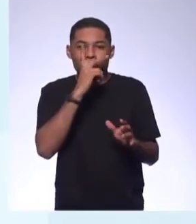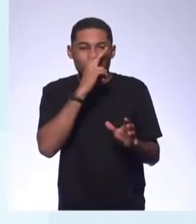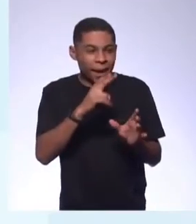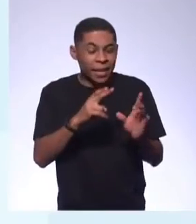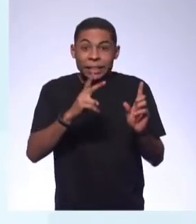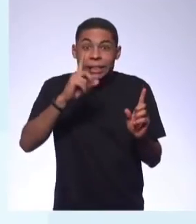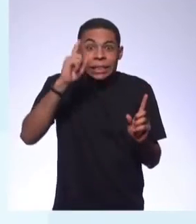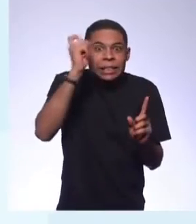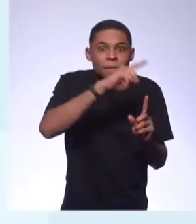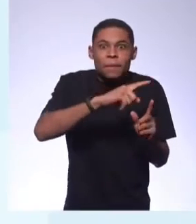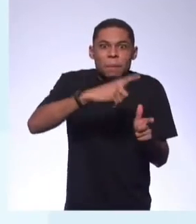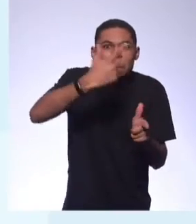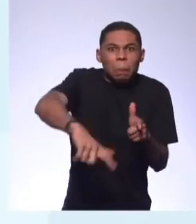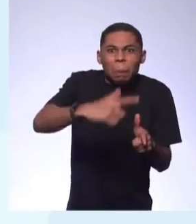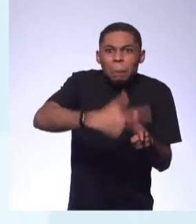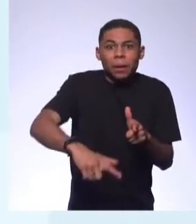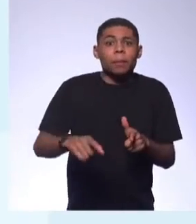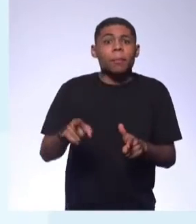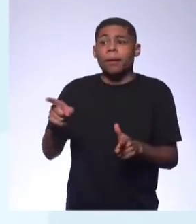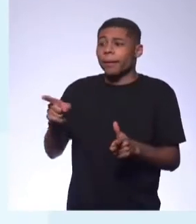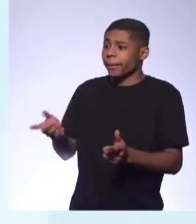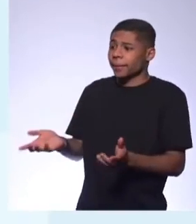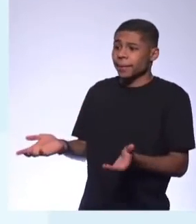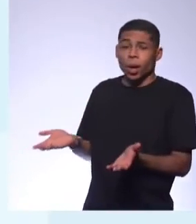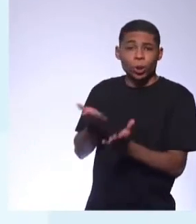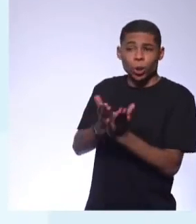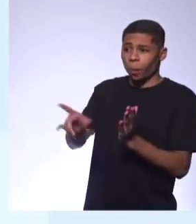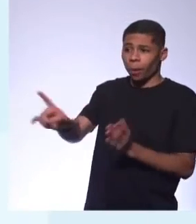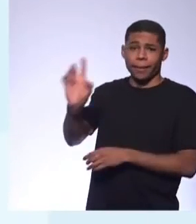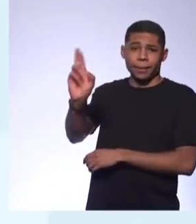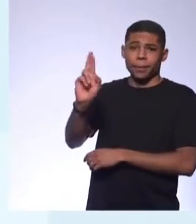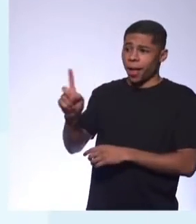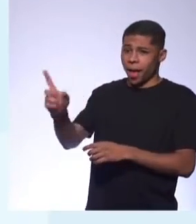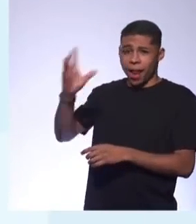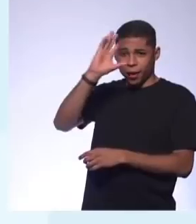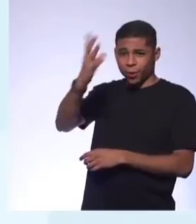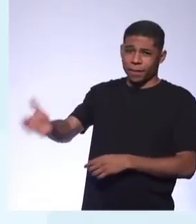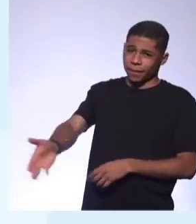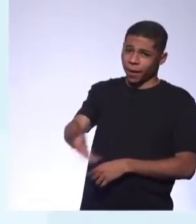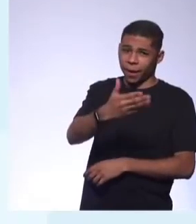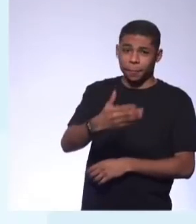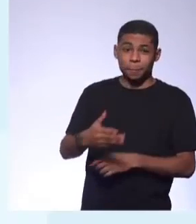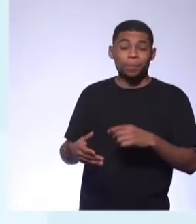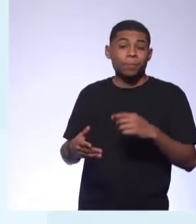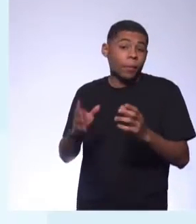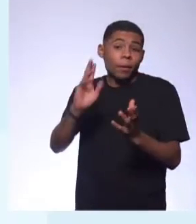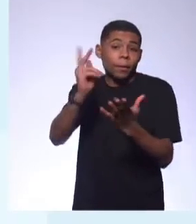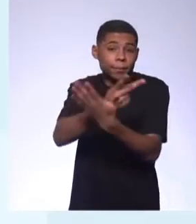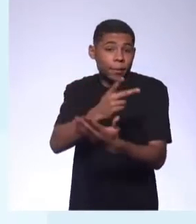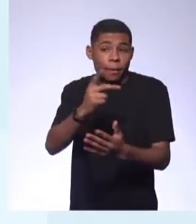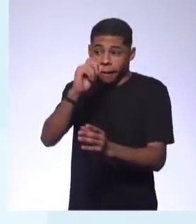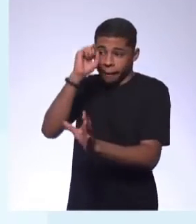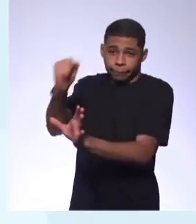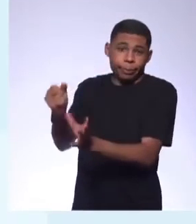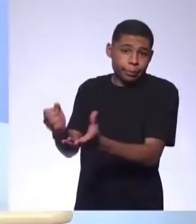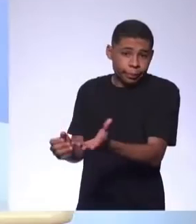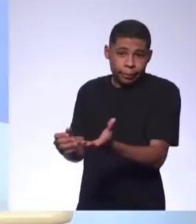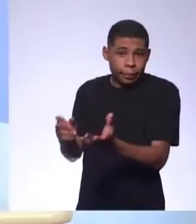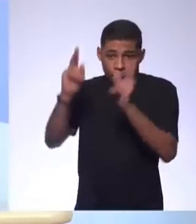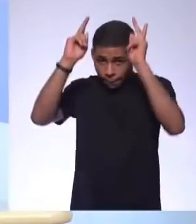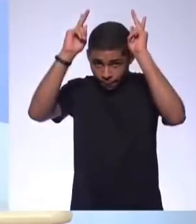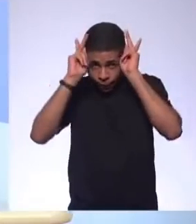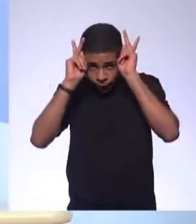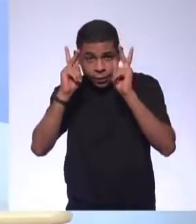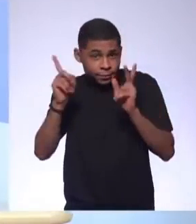está estralando, sobrou para ele, não foi, professora Luíse? Exatamente. Houve o assassinato do príncipe, herdeiro